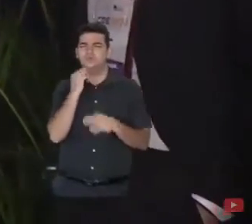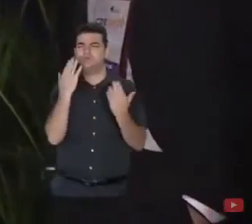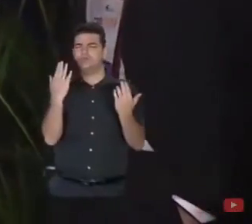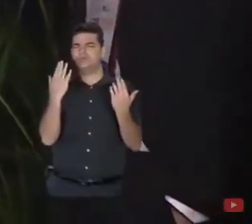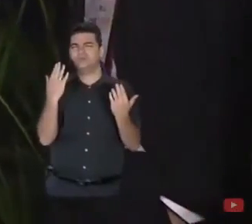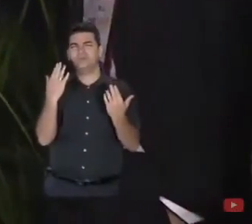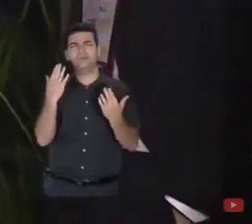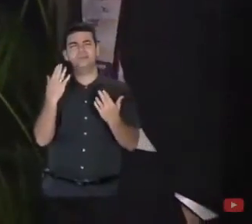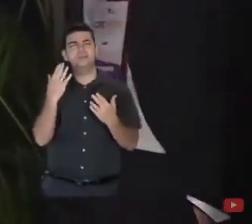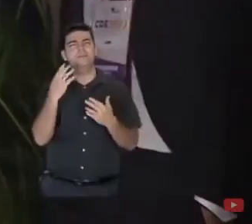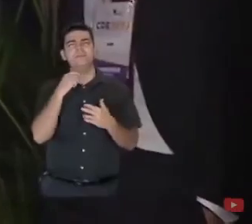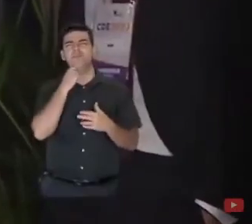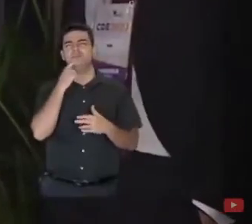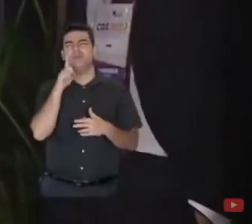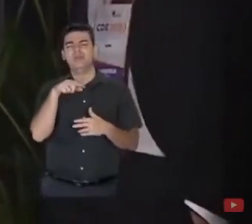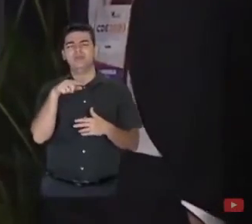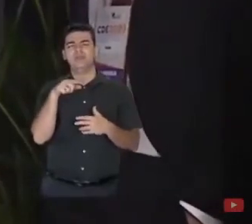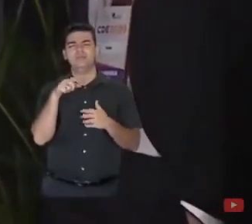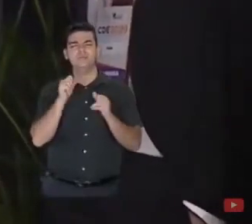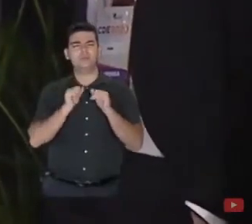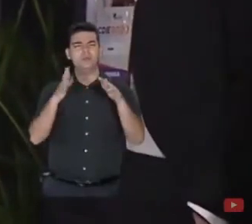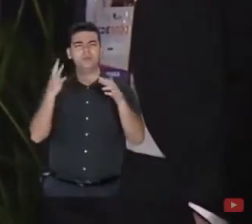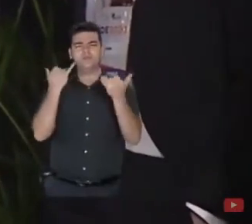senhor, se o vazamento de